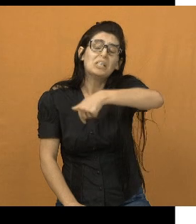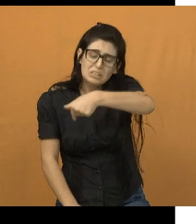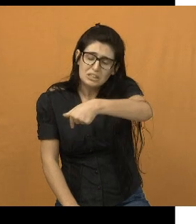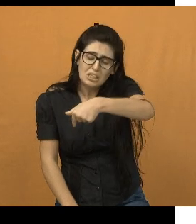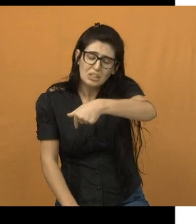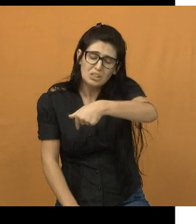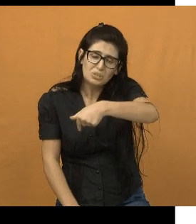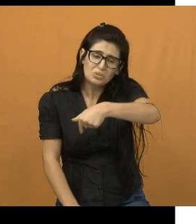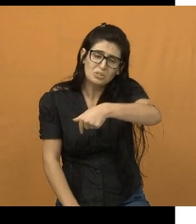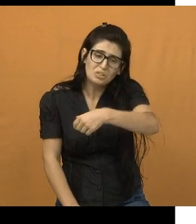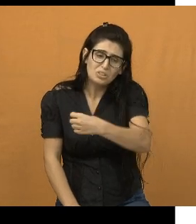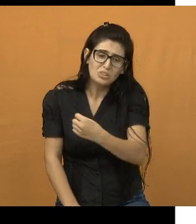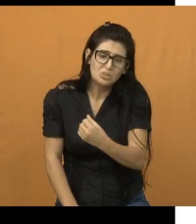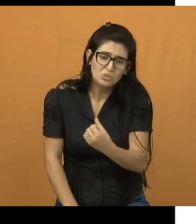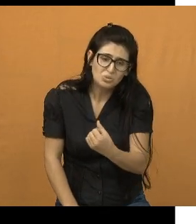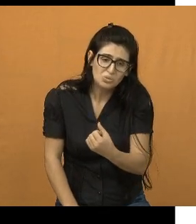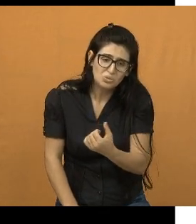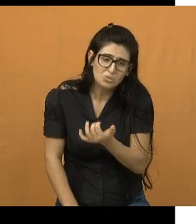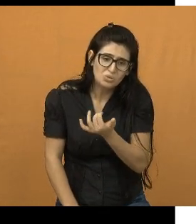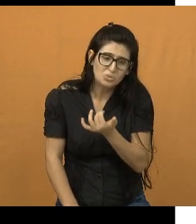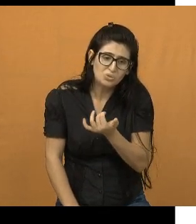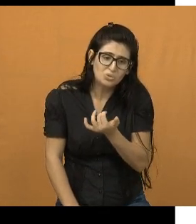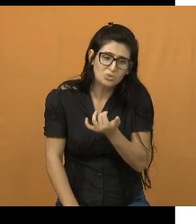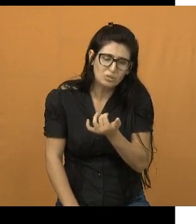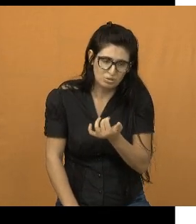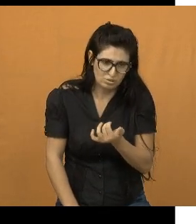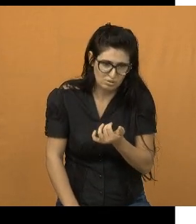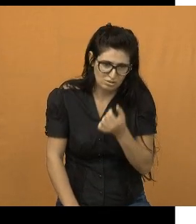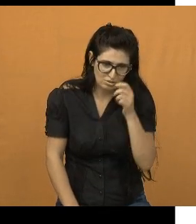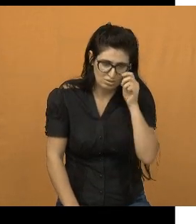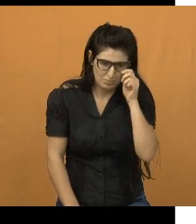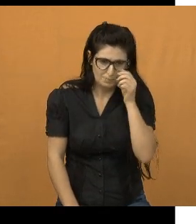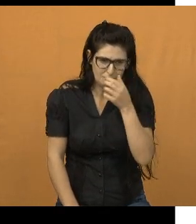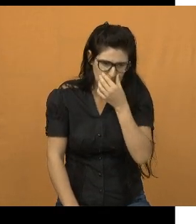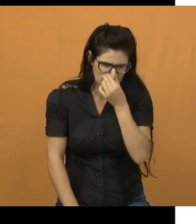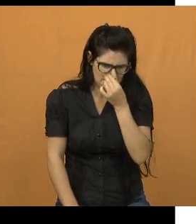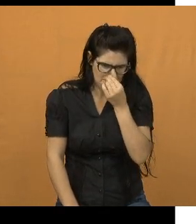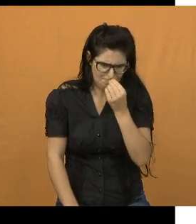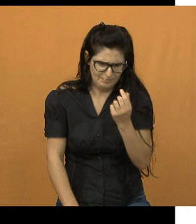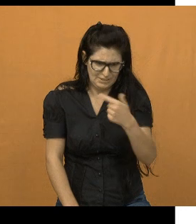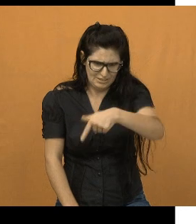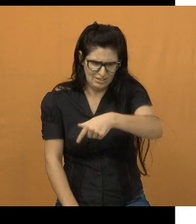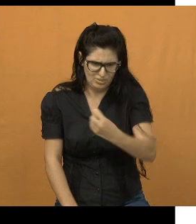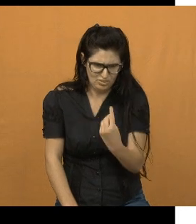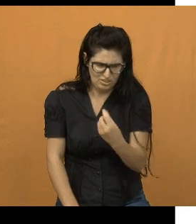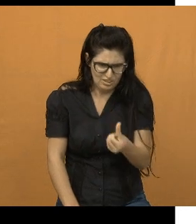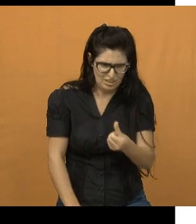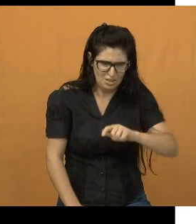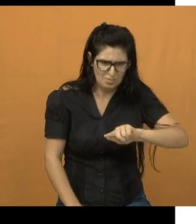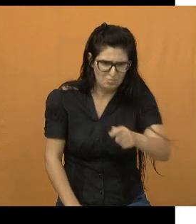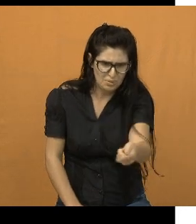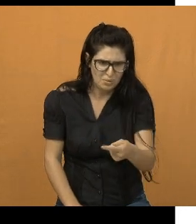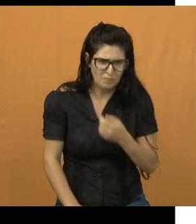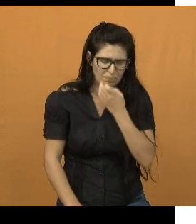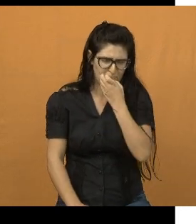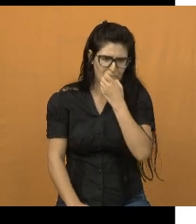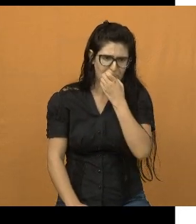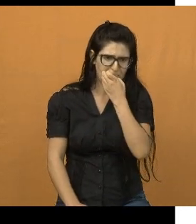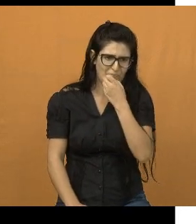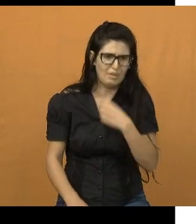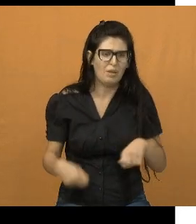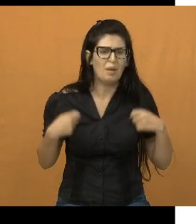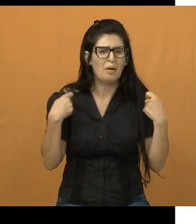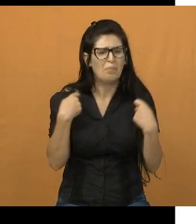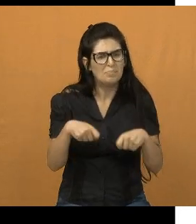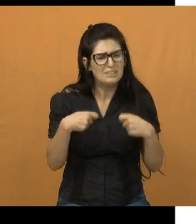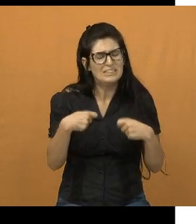dispensações. Tivemos um problema em 2017, que foi resgatar o estoque de medicamentos, que estavam